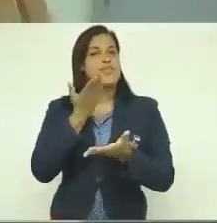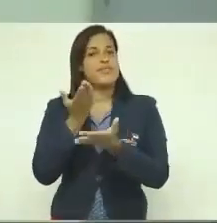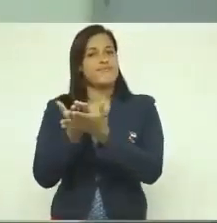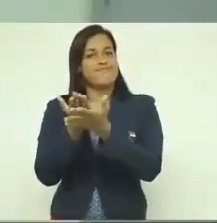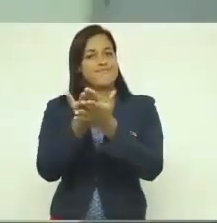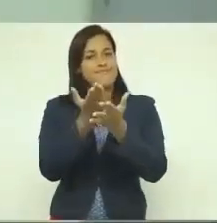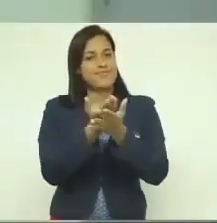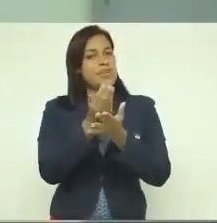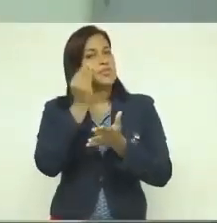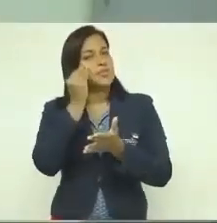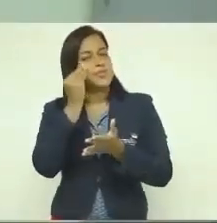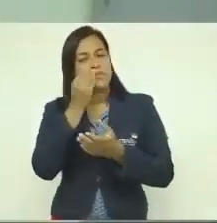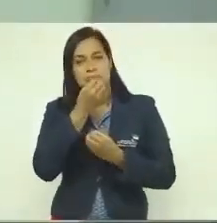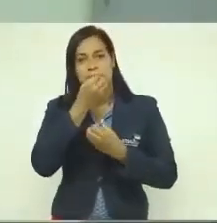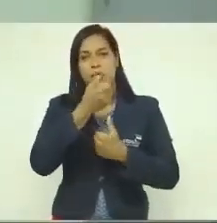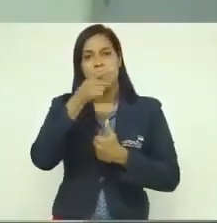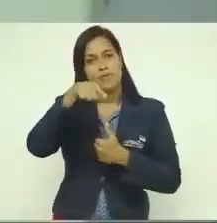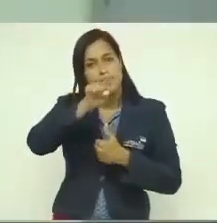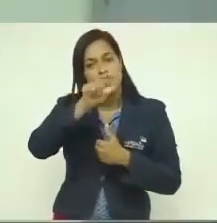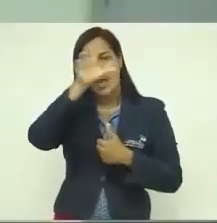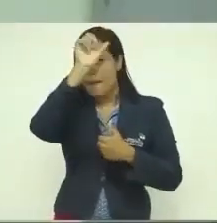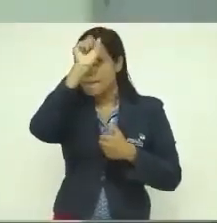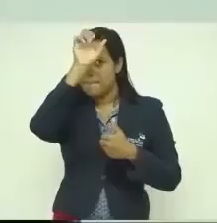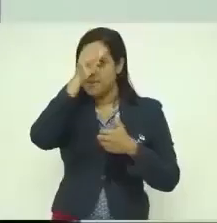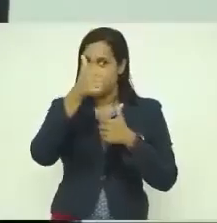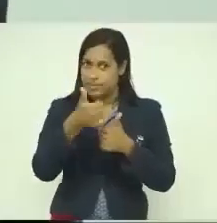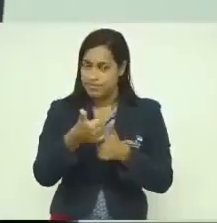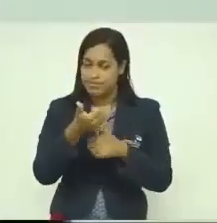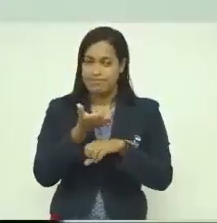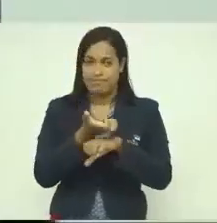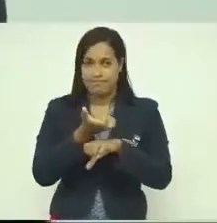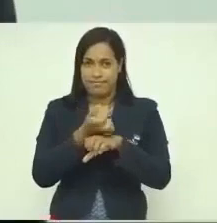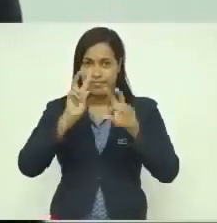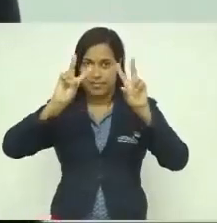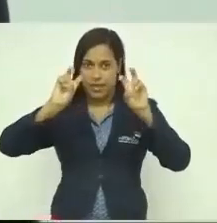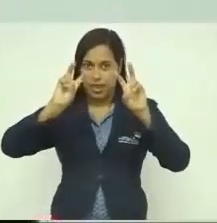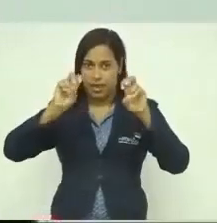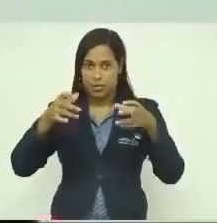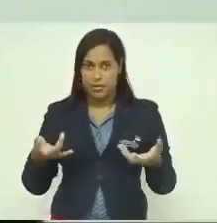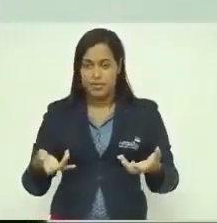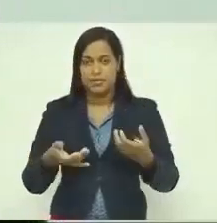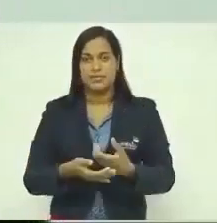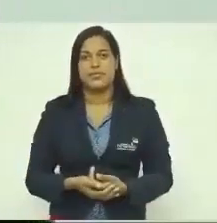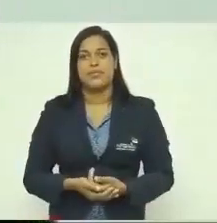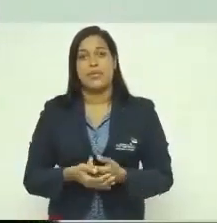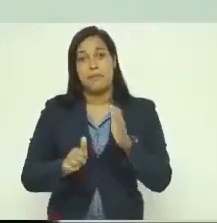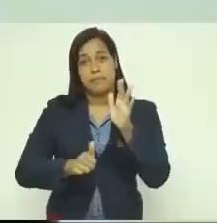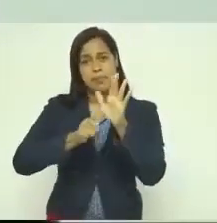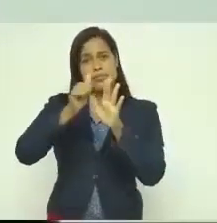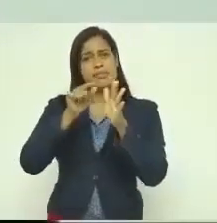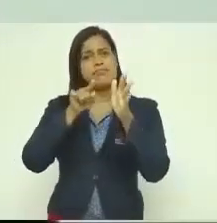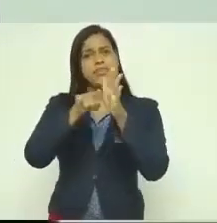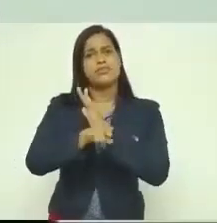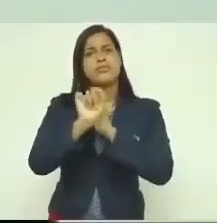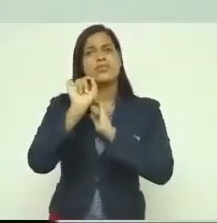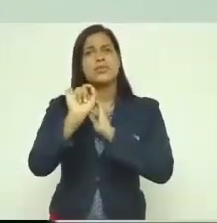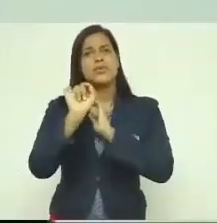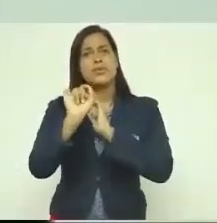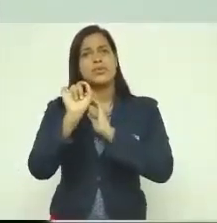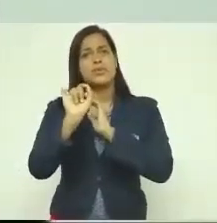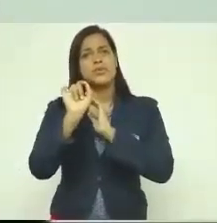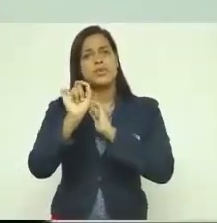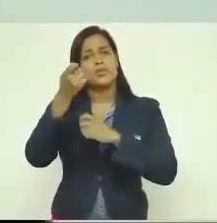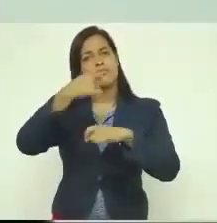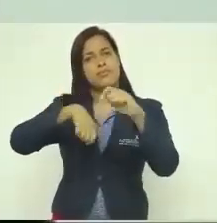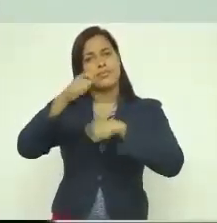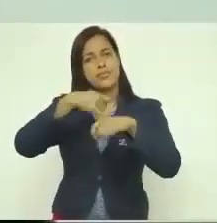uma experiência bem agradável na nossa disciplina. A primeira pergunta que a gente faz para estudar economia é: o que